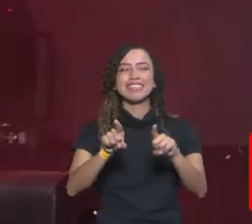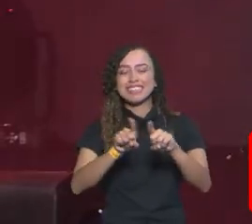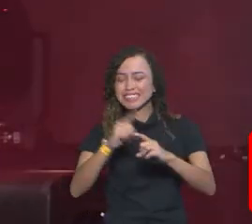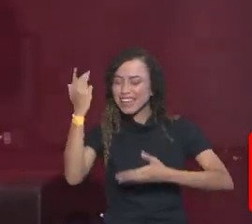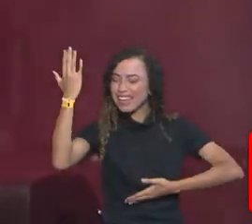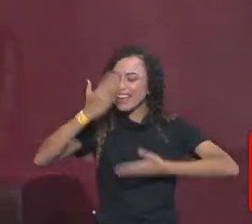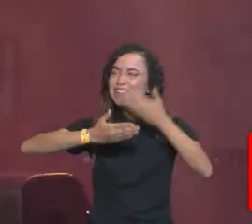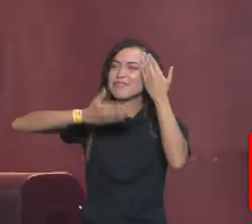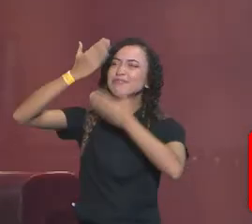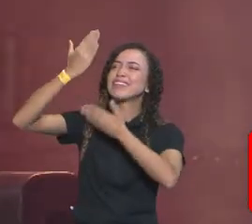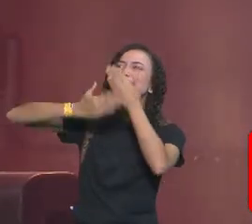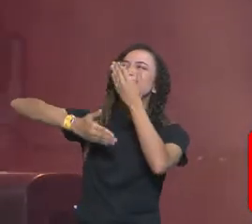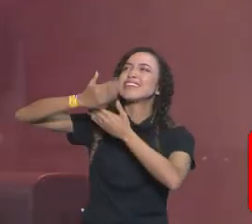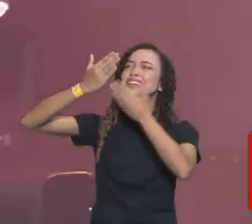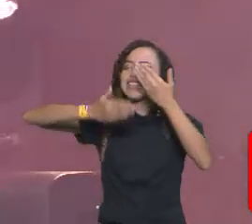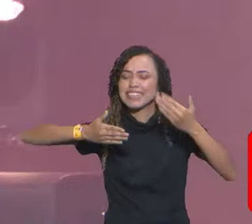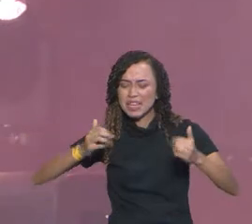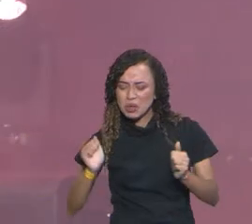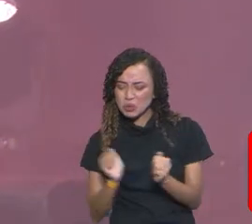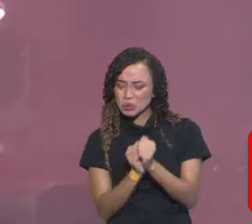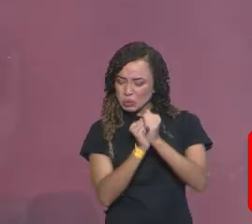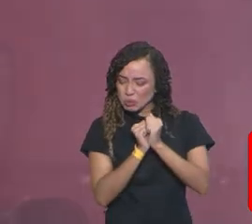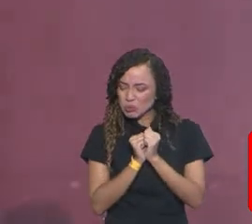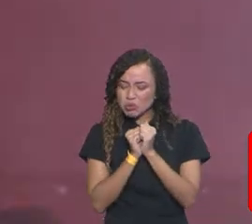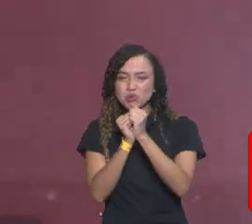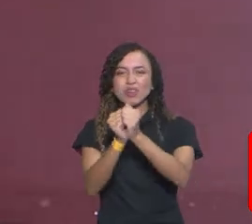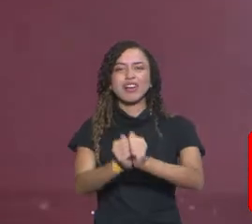te apresenta te